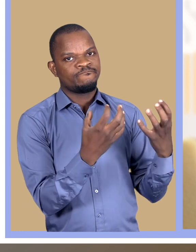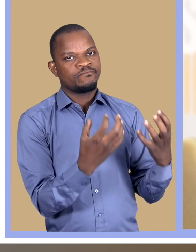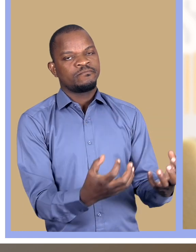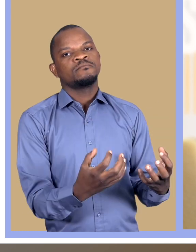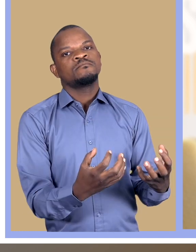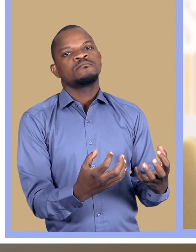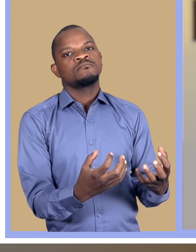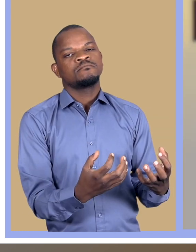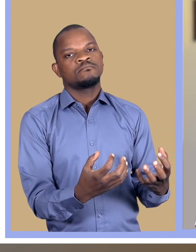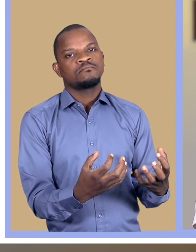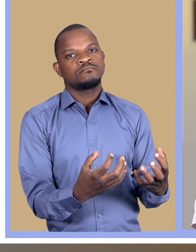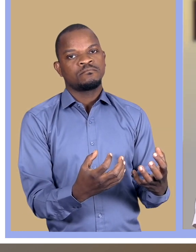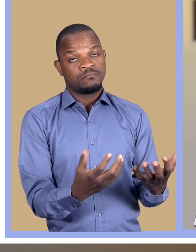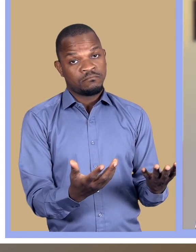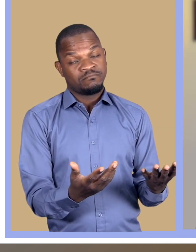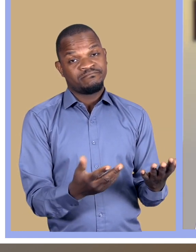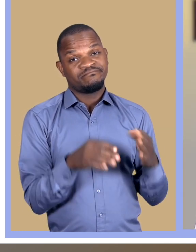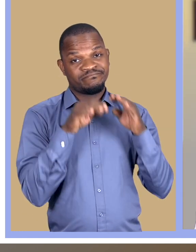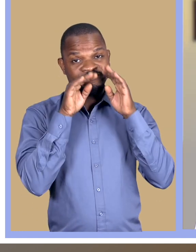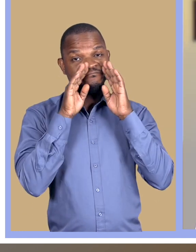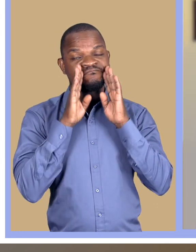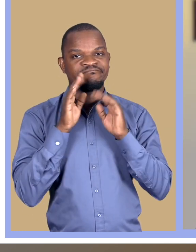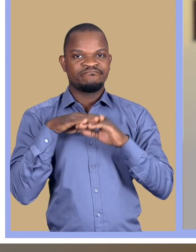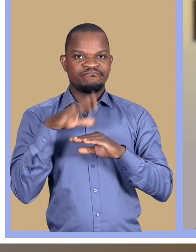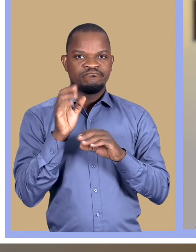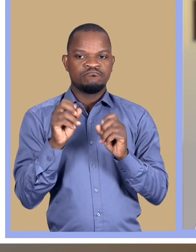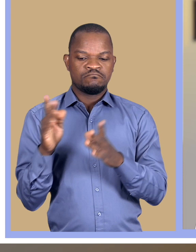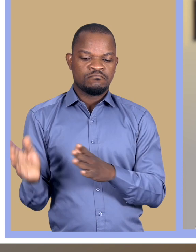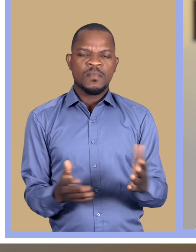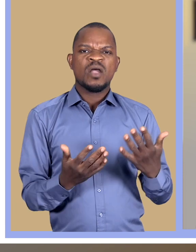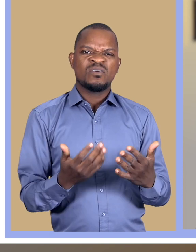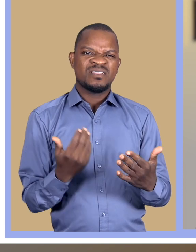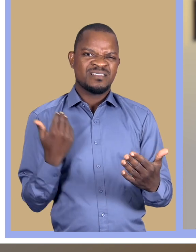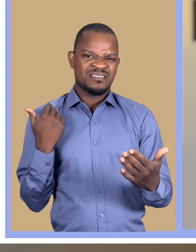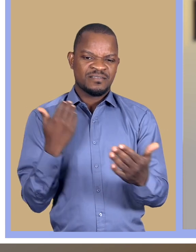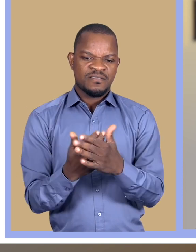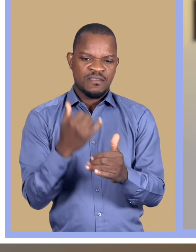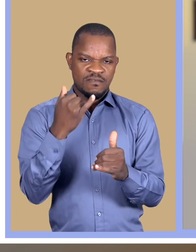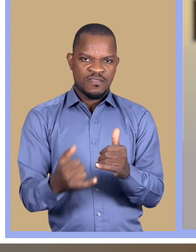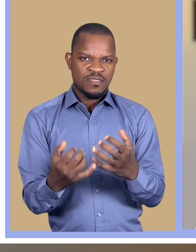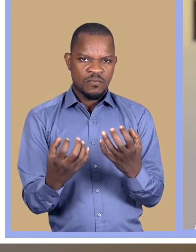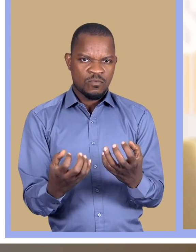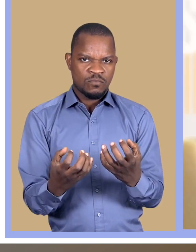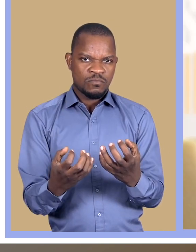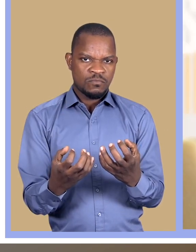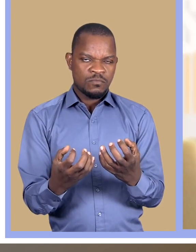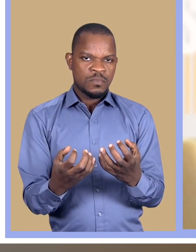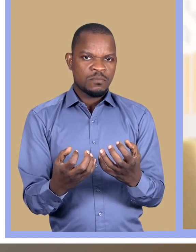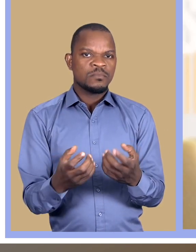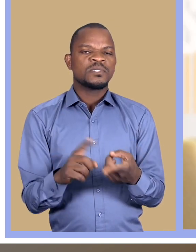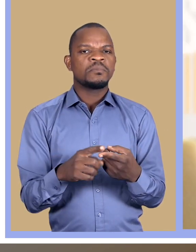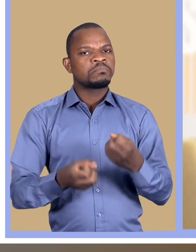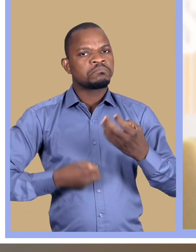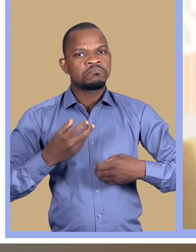institucional, infelizmente. Regina, estamos mesmo na reta final da nossa conversa. Últimas considerações? Primeiro, agradecer